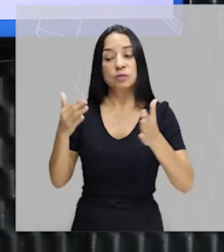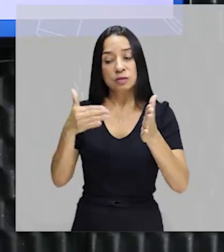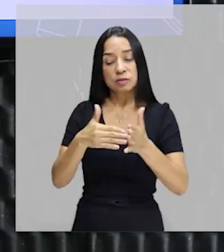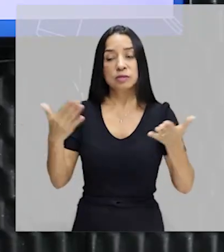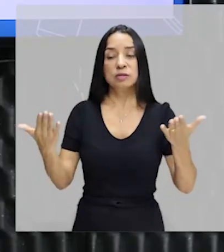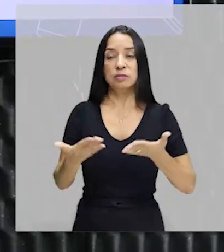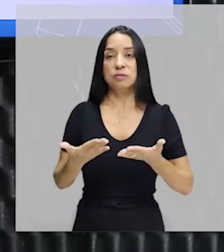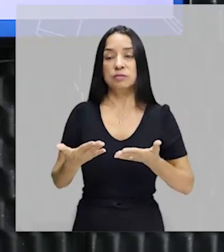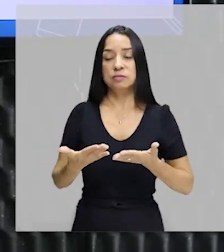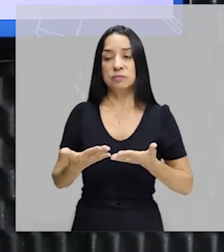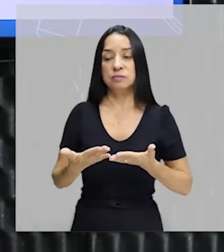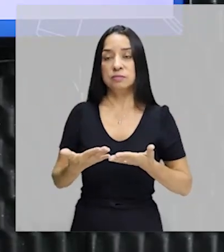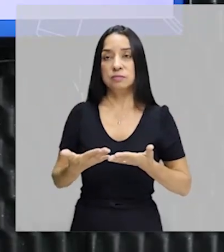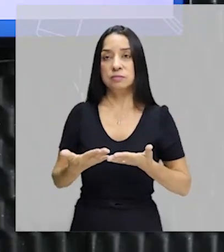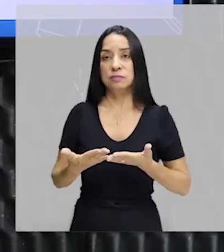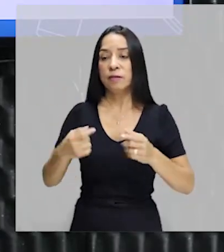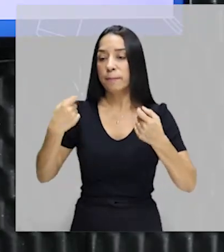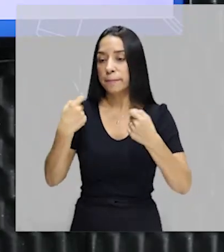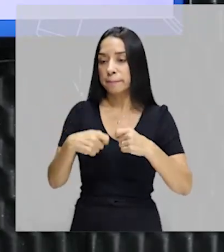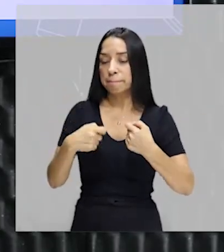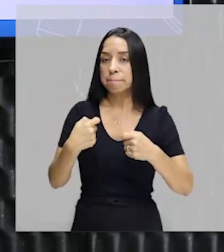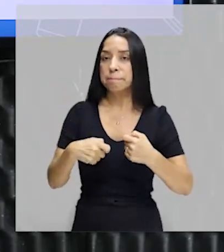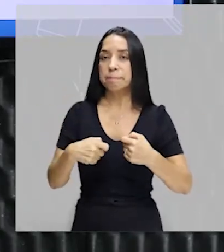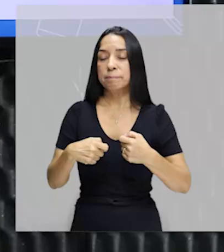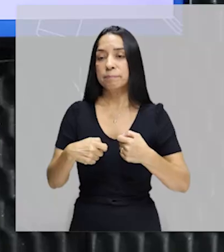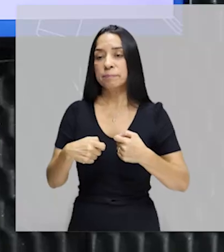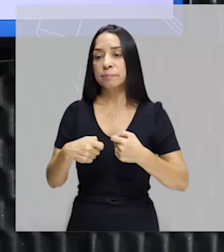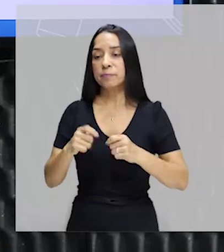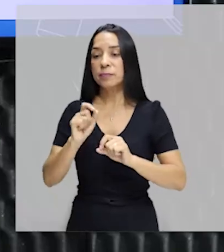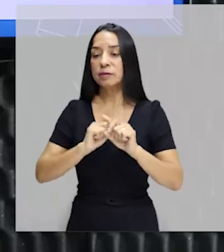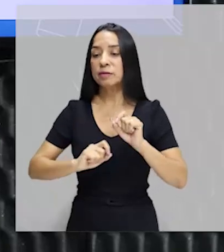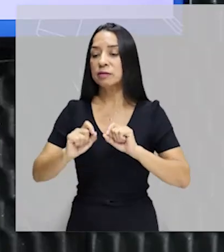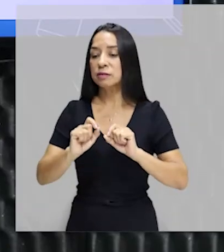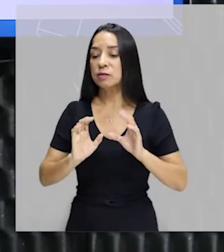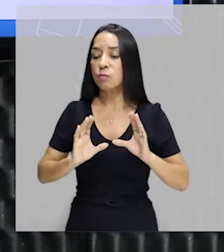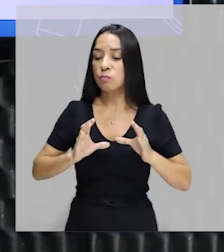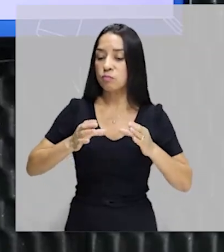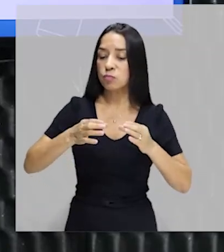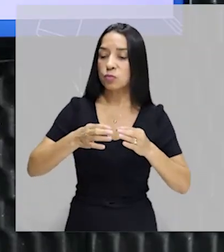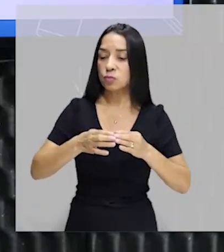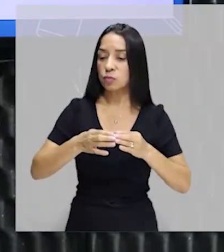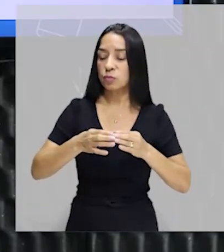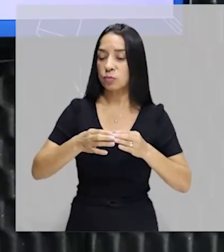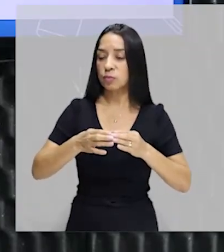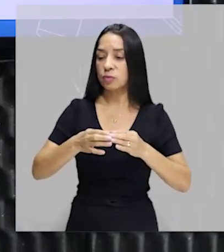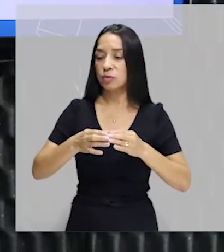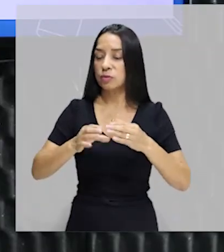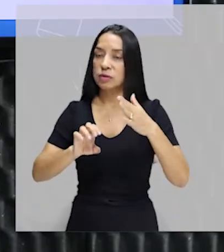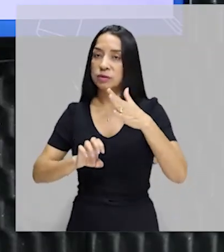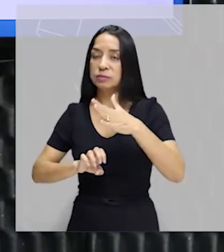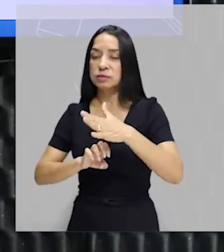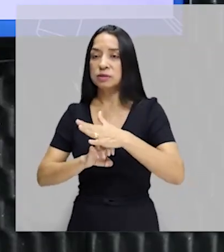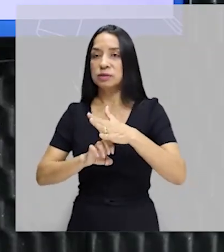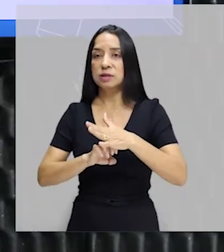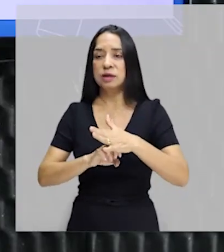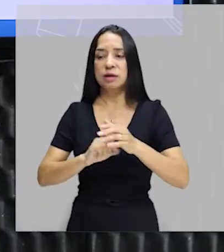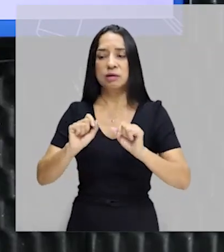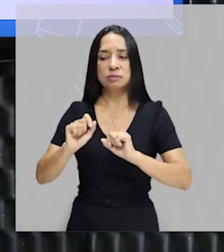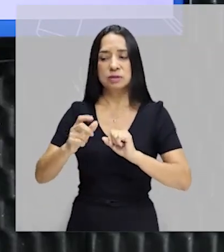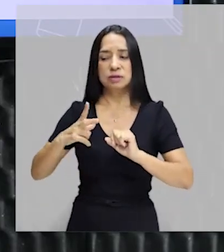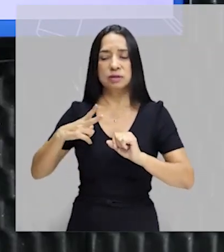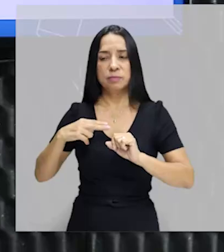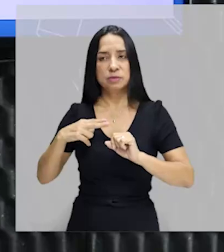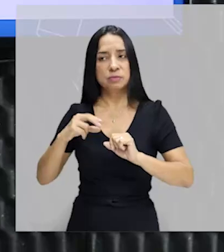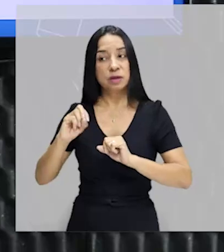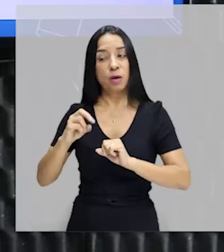hoje. É preciso que a classe empresarial, seja ela